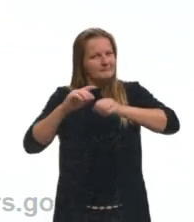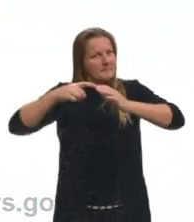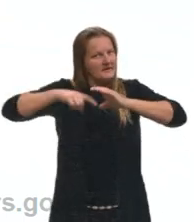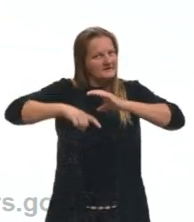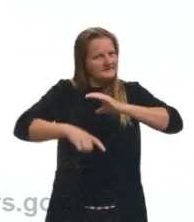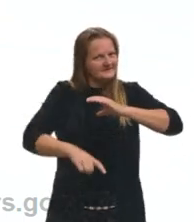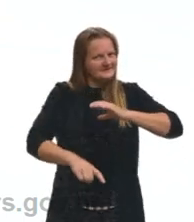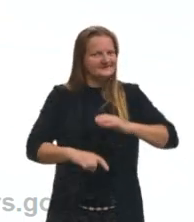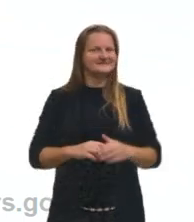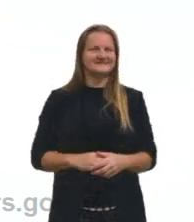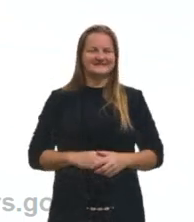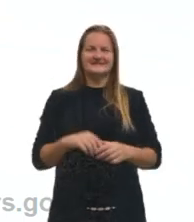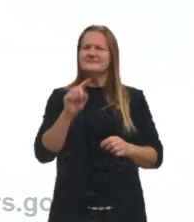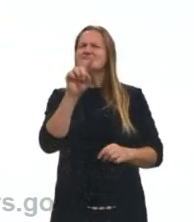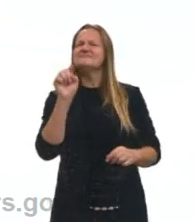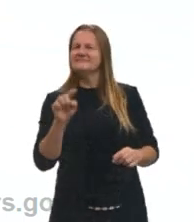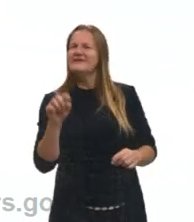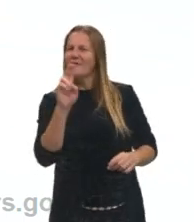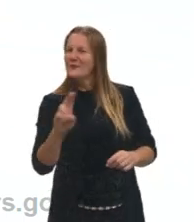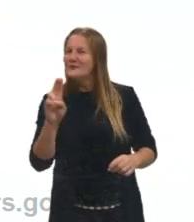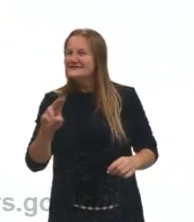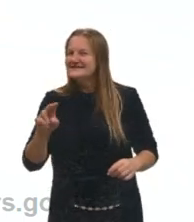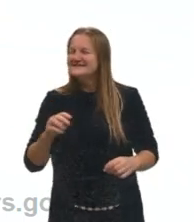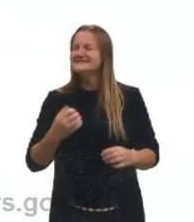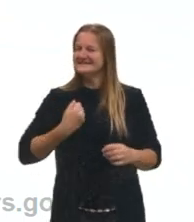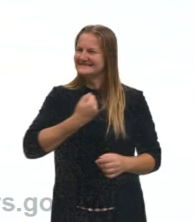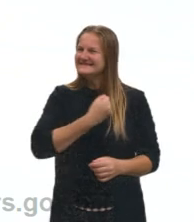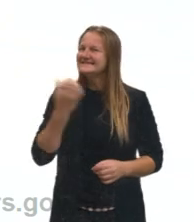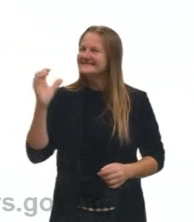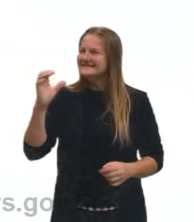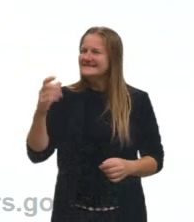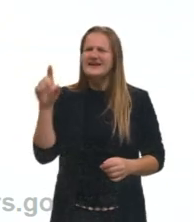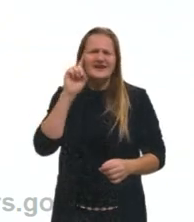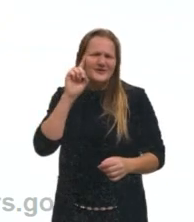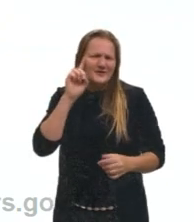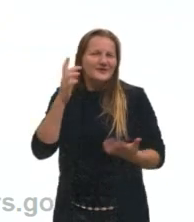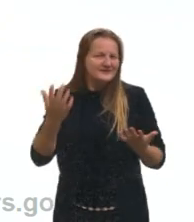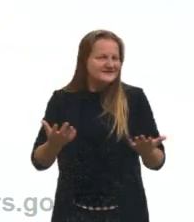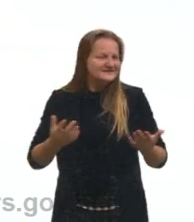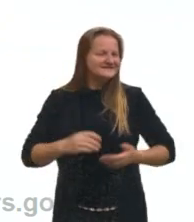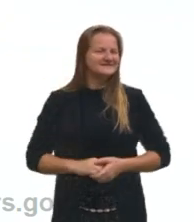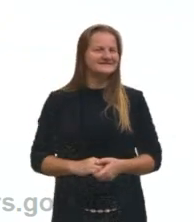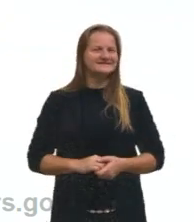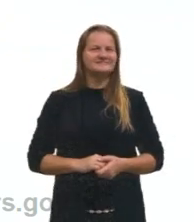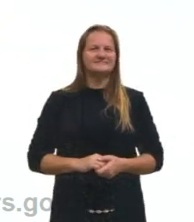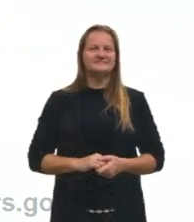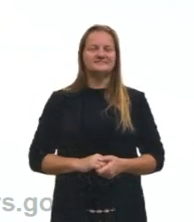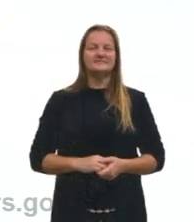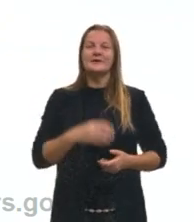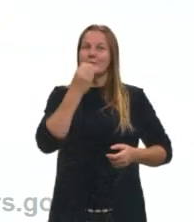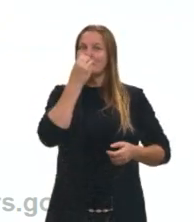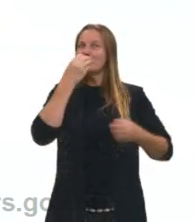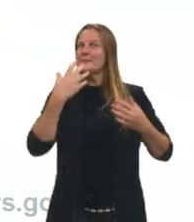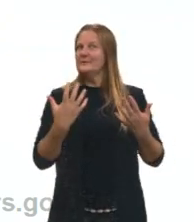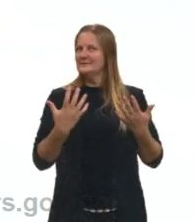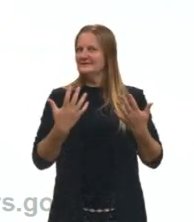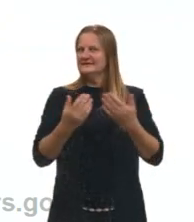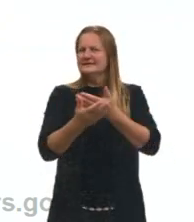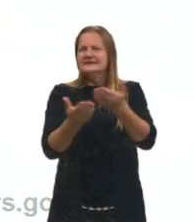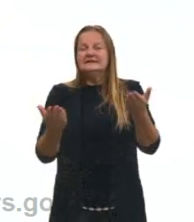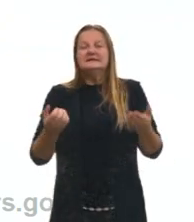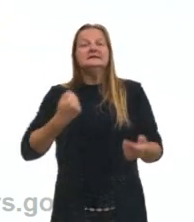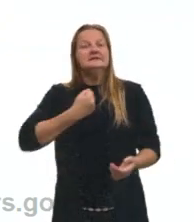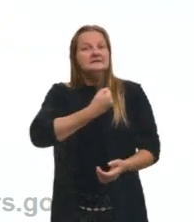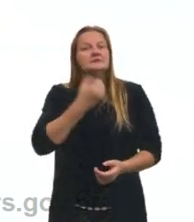mais sobre isso tá Será que a gente usa então notação científica no nosso dia-a-dia é bom a notação científica